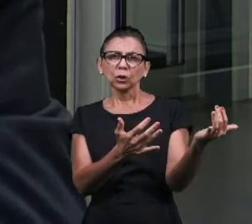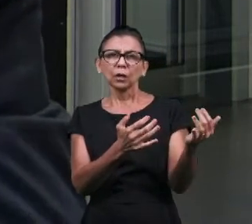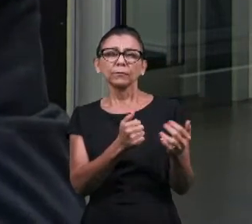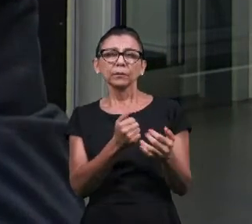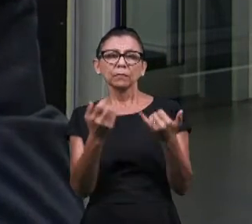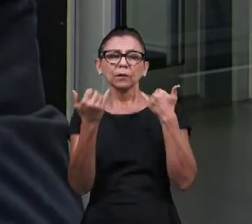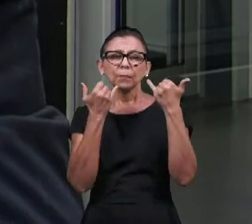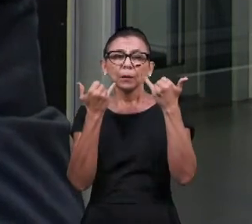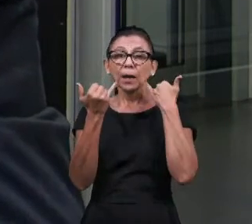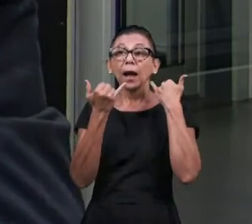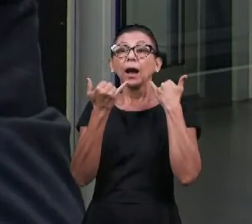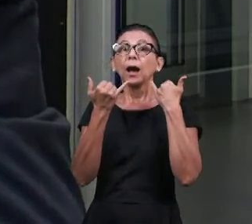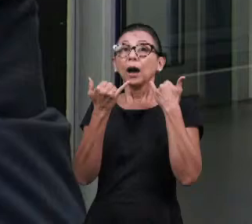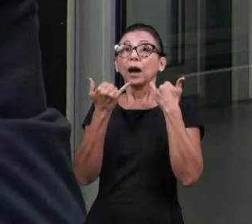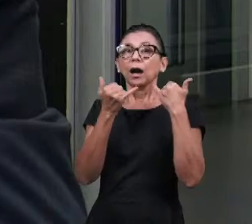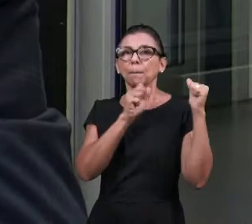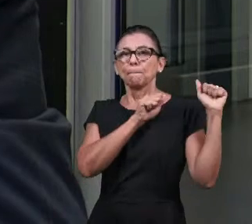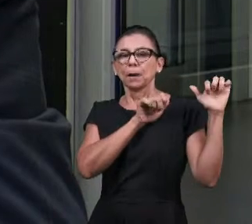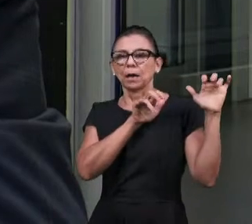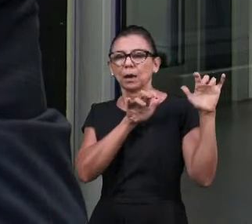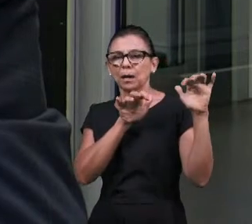teve um dia especial que eu estava